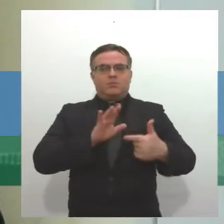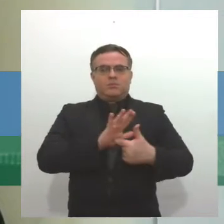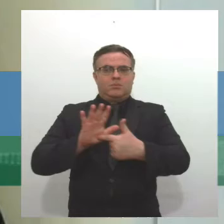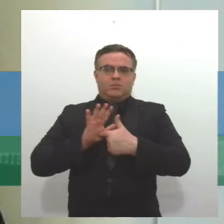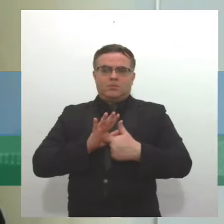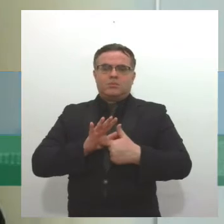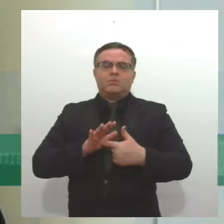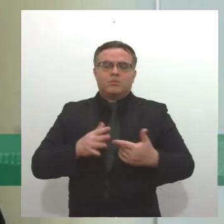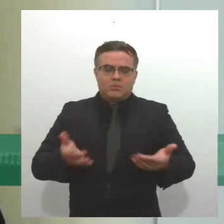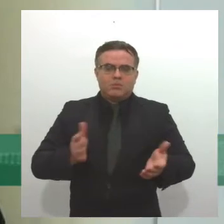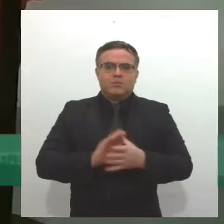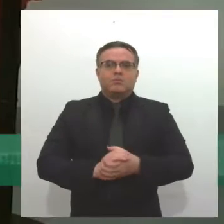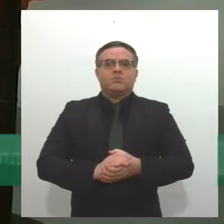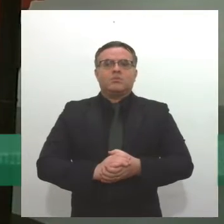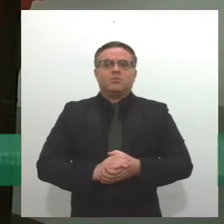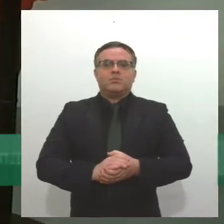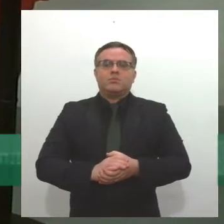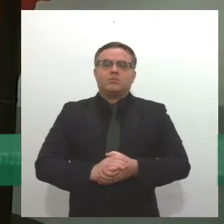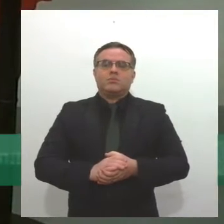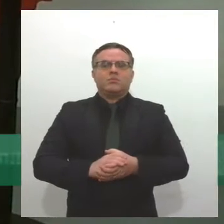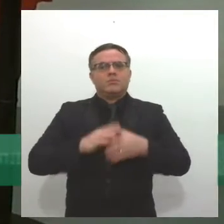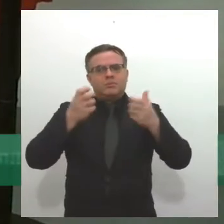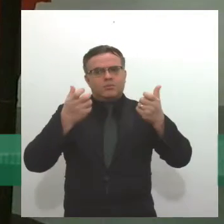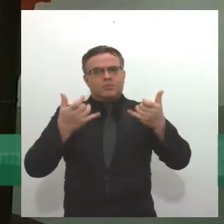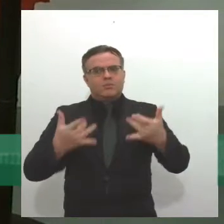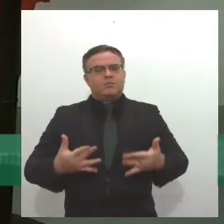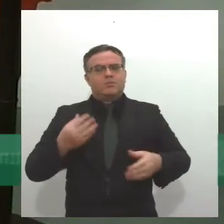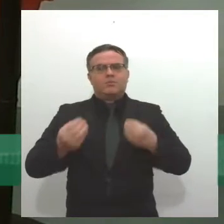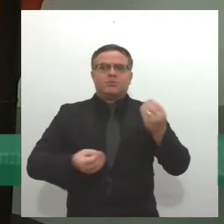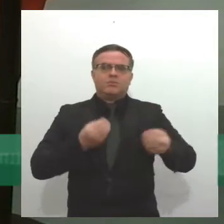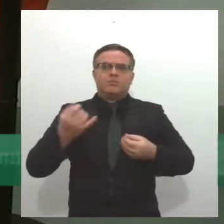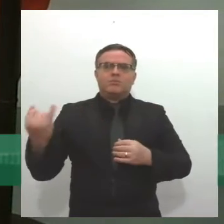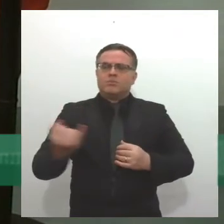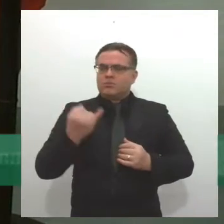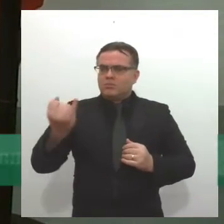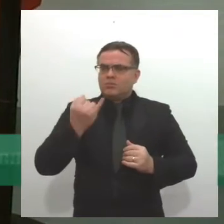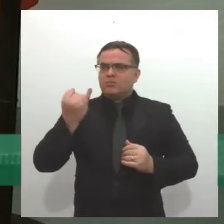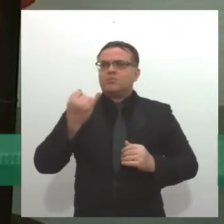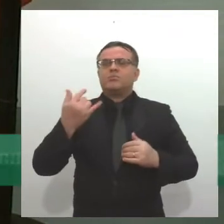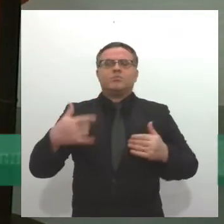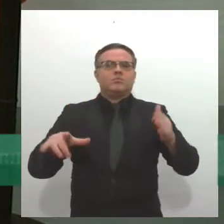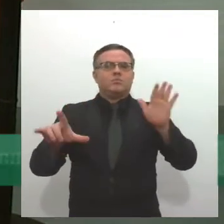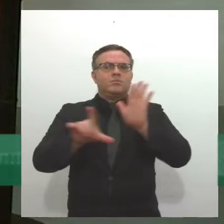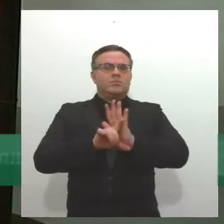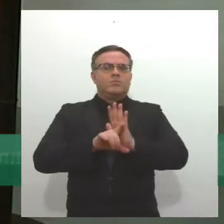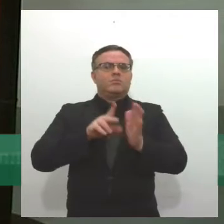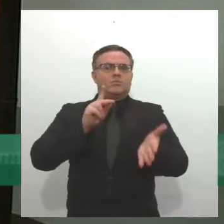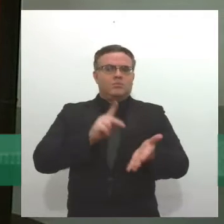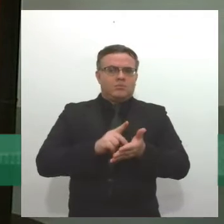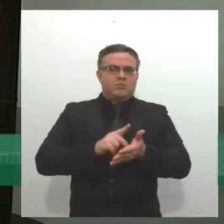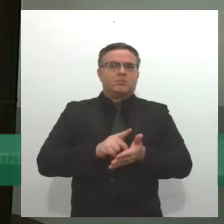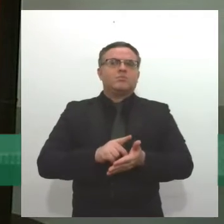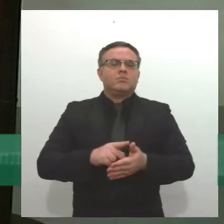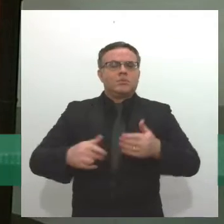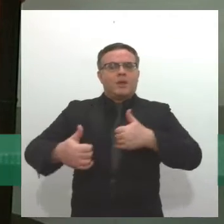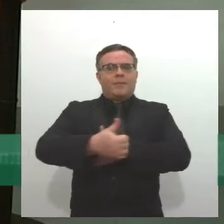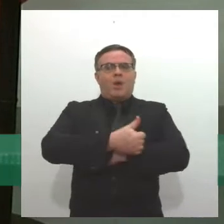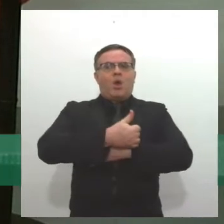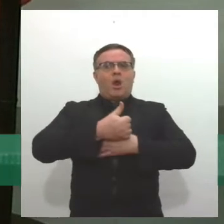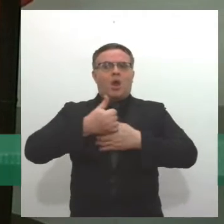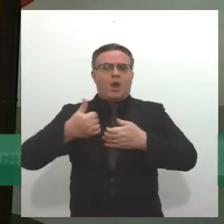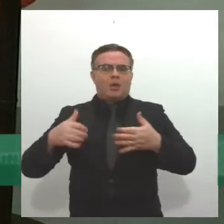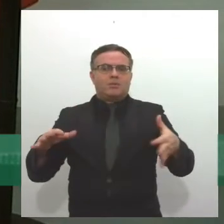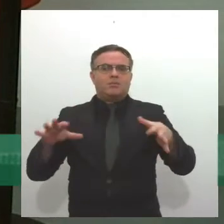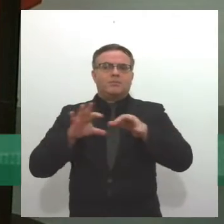palavra. Eu queria que o senhor discorresse um pouquinho aí sobre a importância da legalidade e da moralidade caminharem juntas